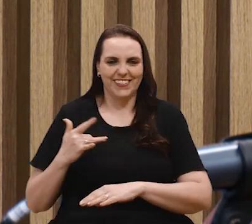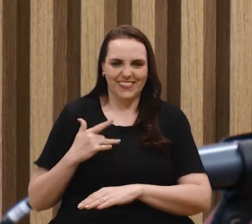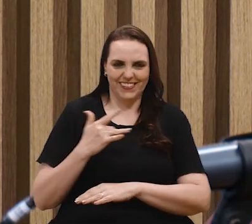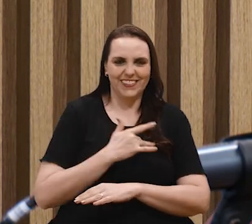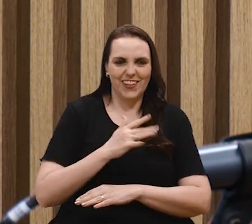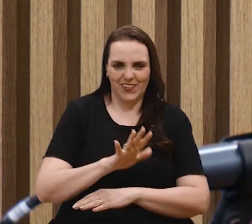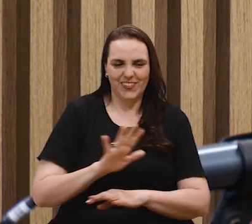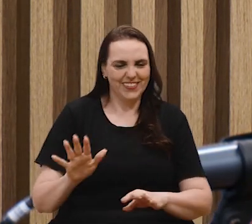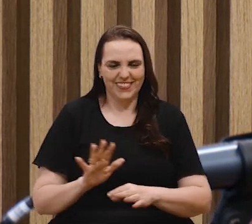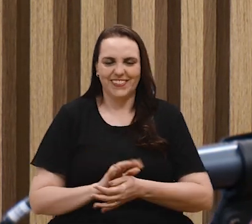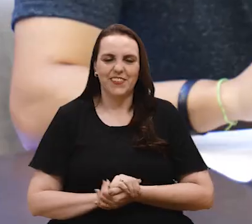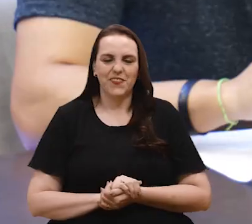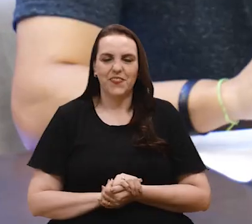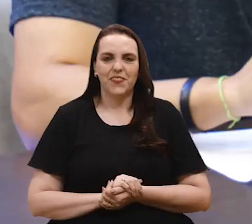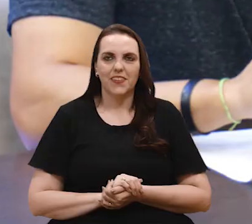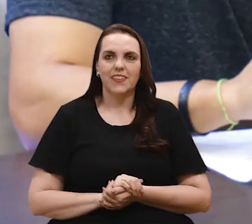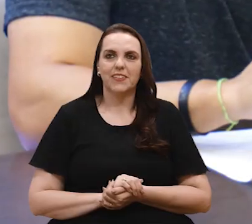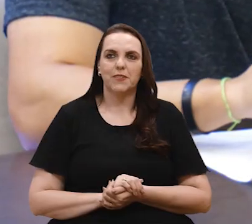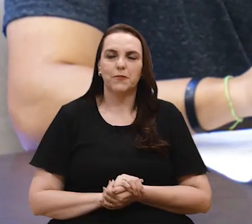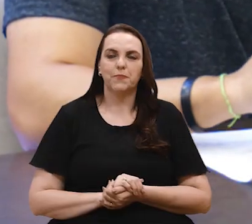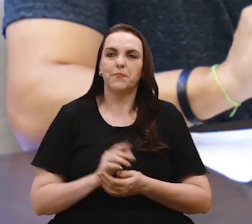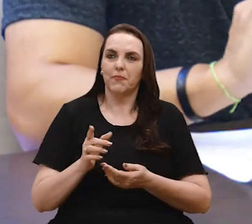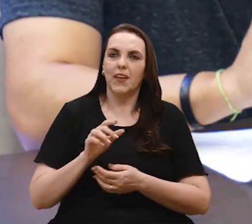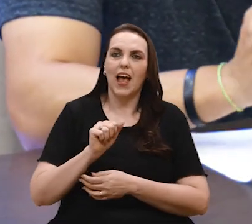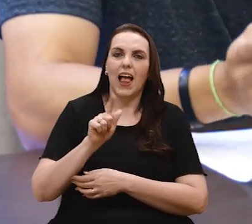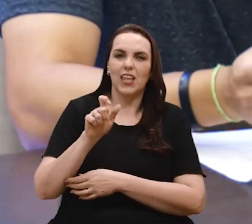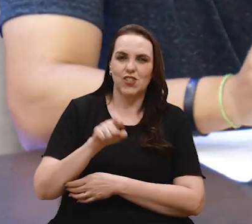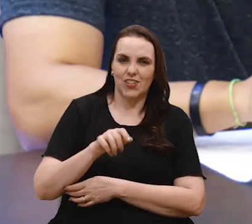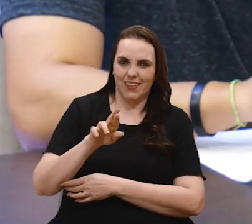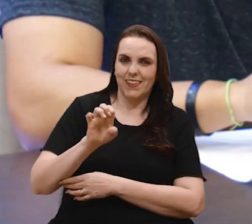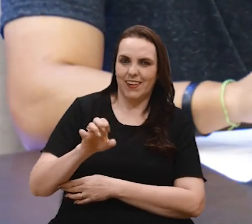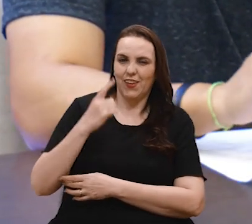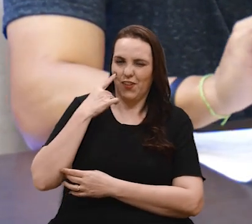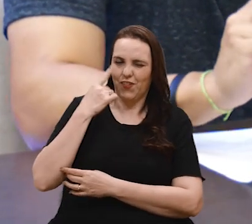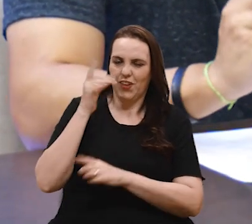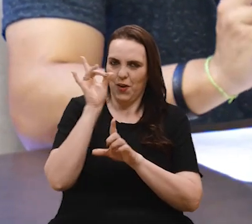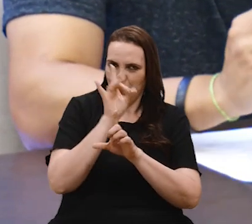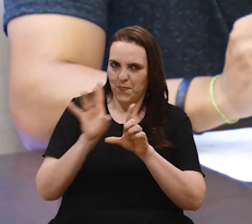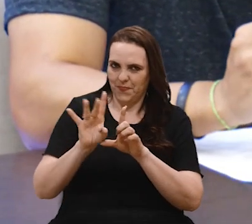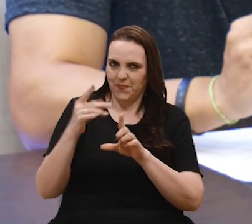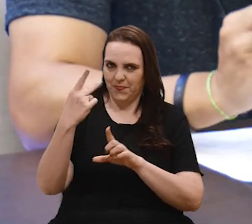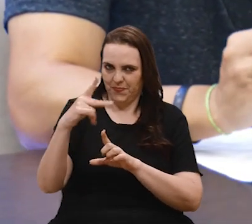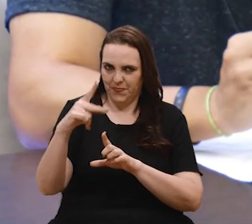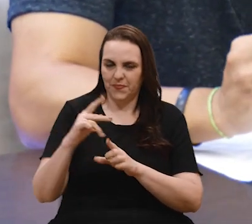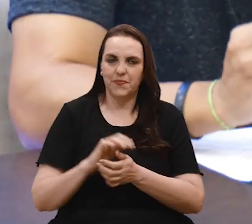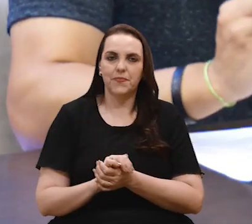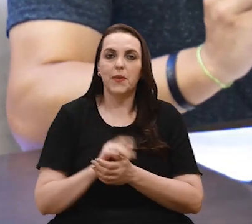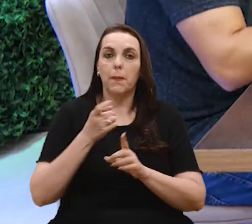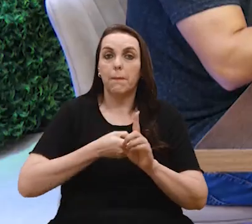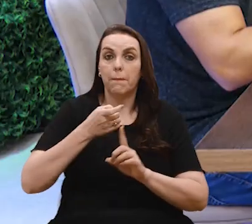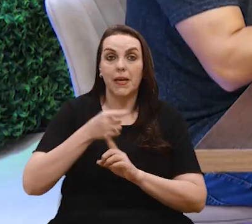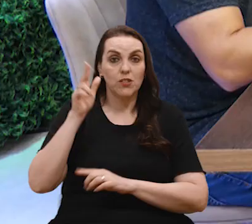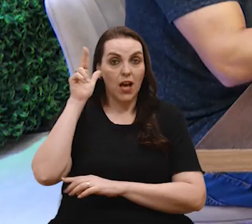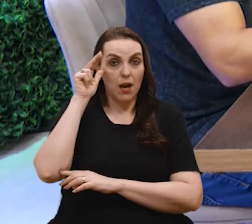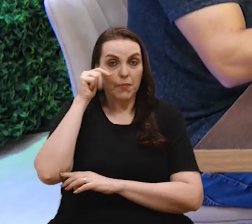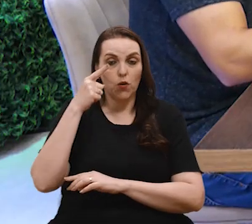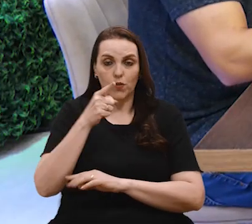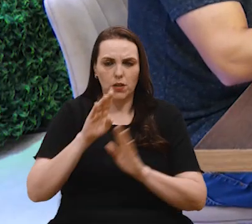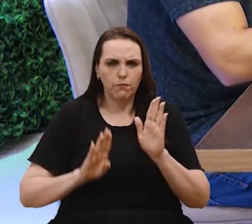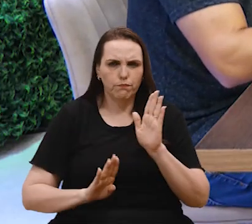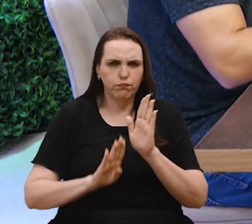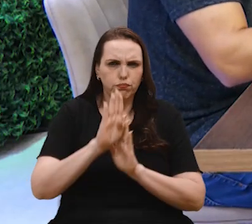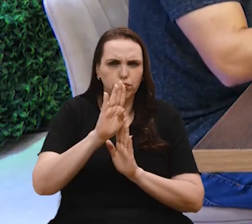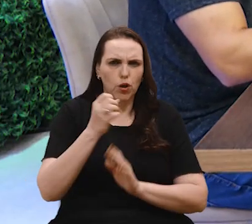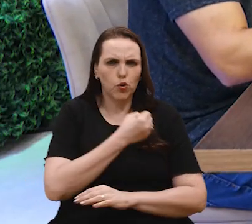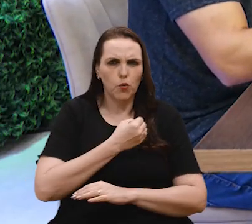saúde mesmo. Entendi. E Alexandre, eu vi uma postagem sua que no mês de abril, no Strava, você foi o ranking número